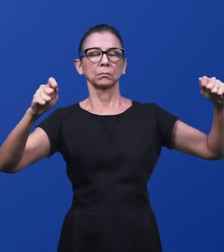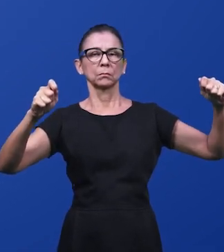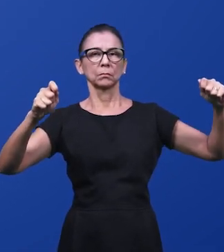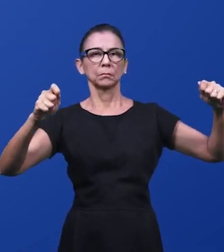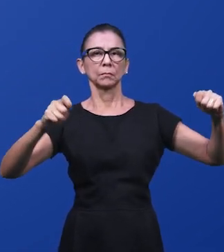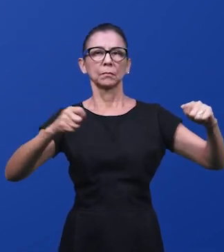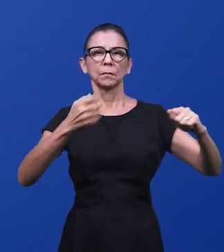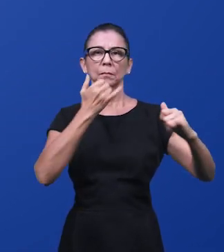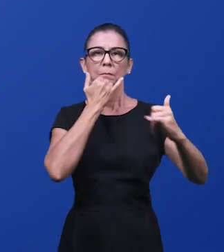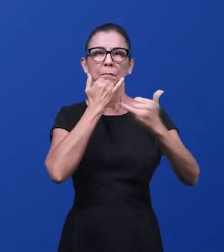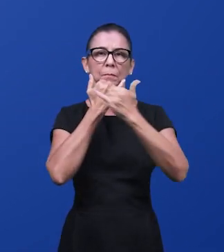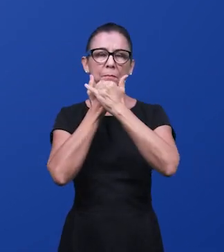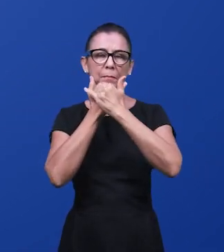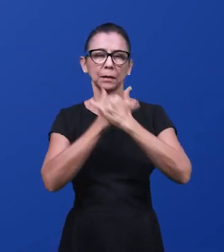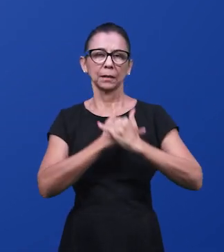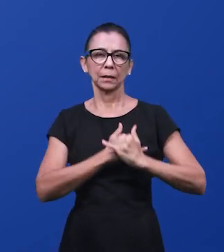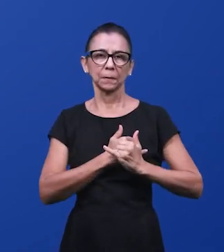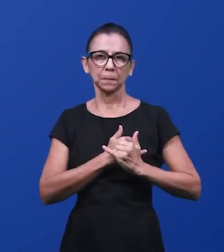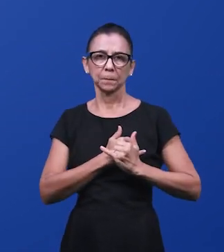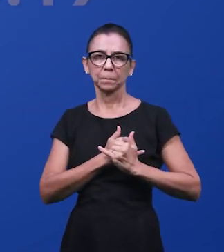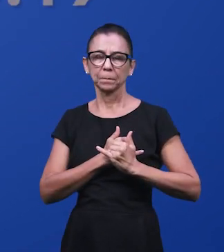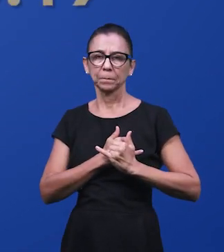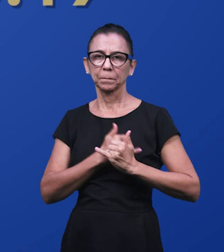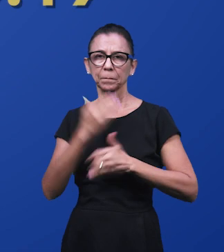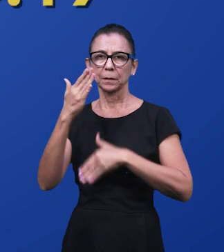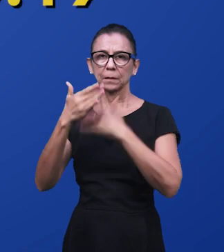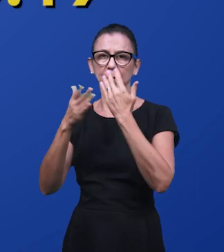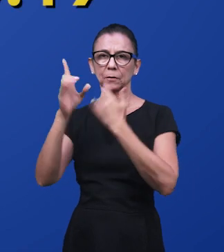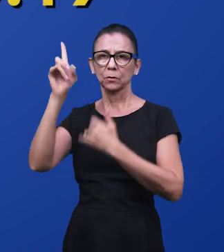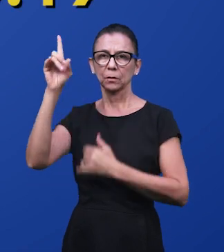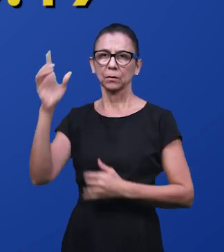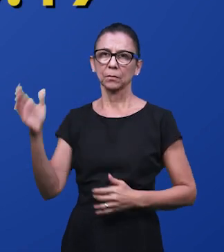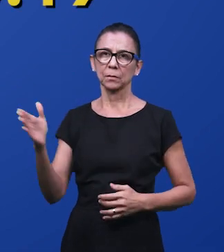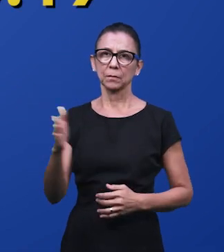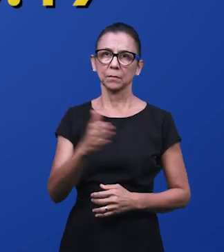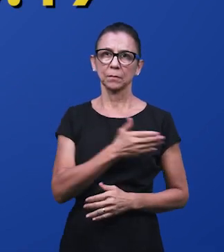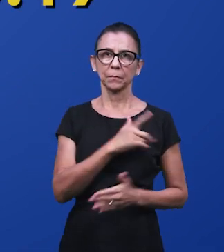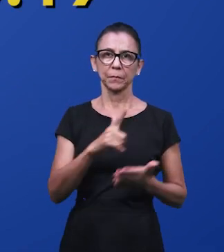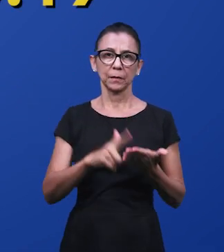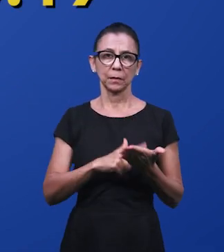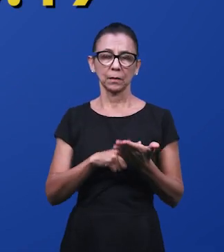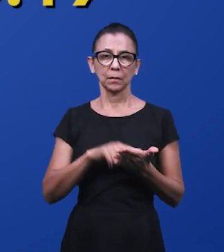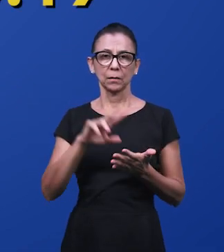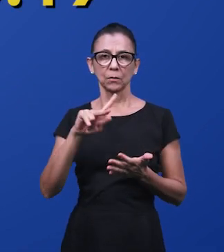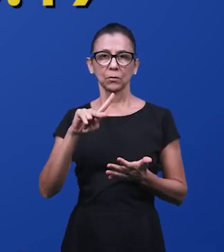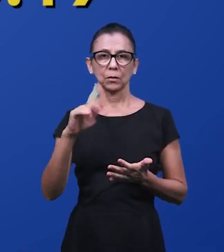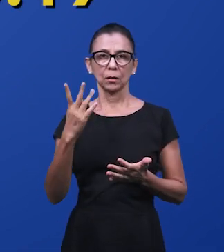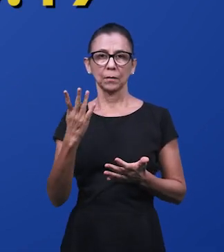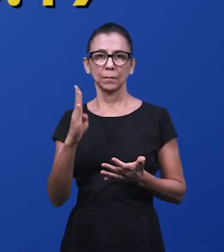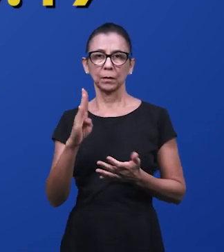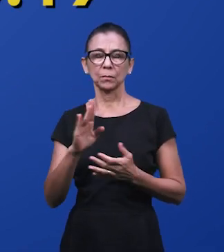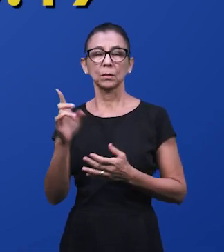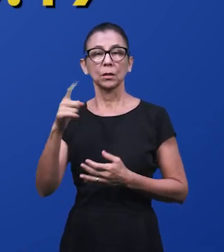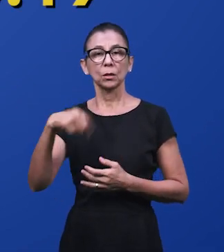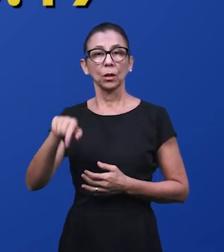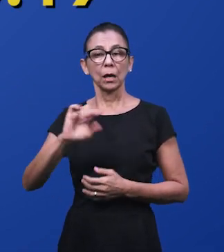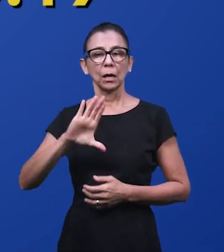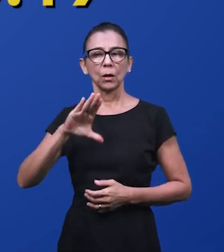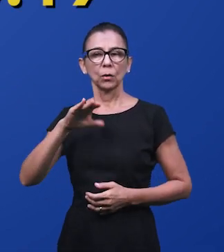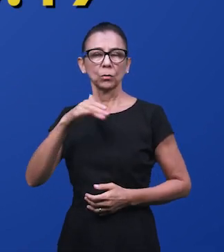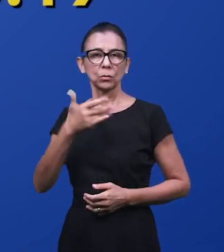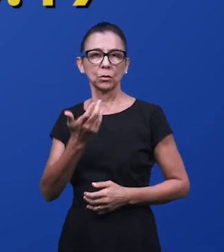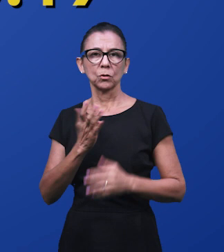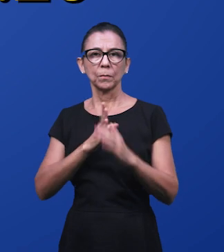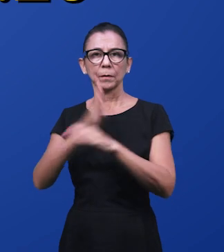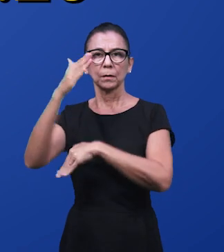10, versículo 19 e 20, que diz assim: Tendo, pois, irmãos, ousadia para entrar no santuário pelo sangue